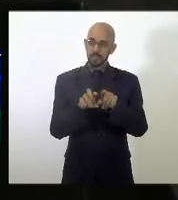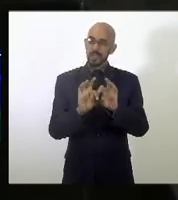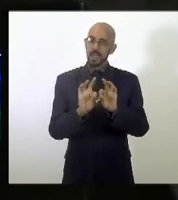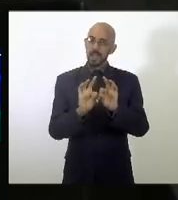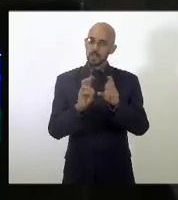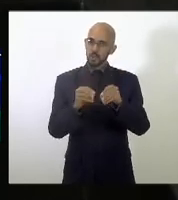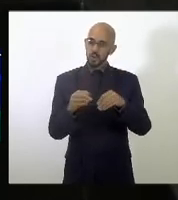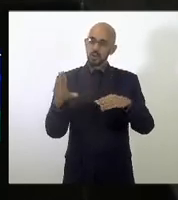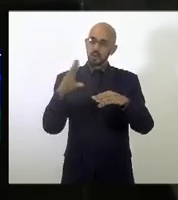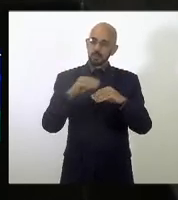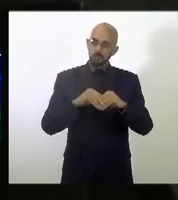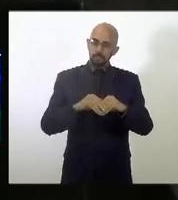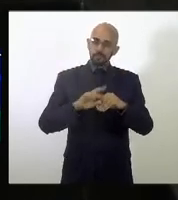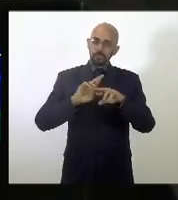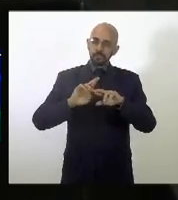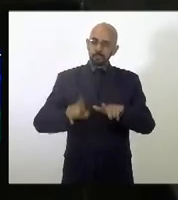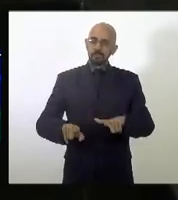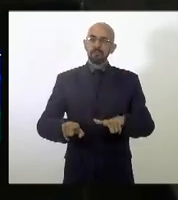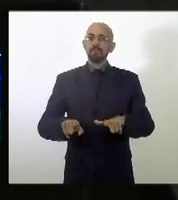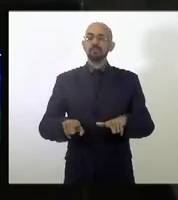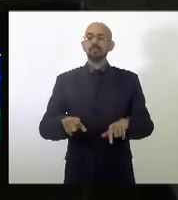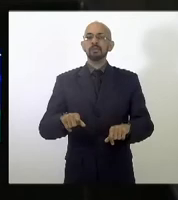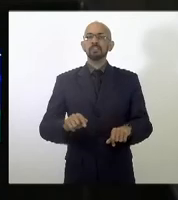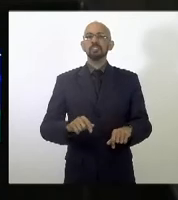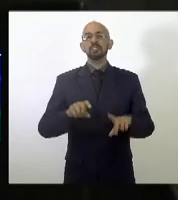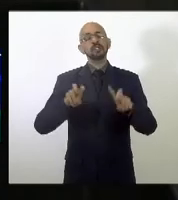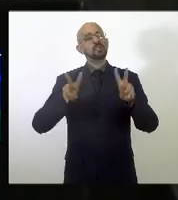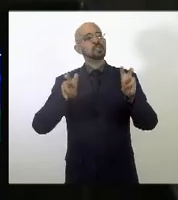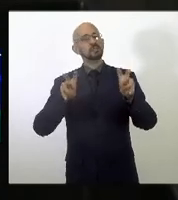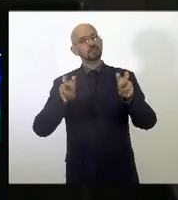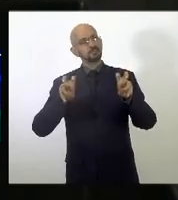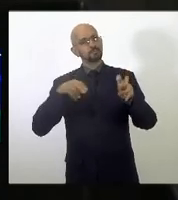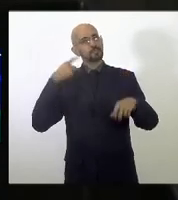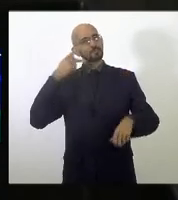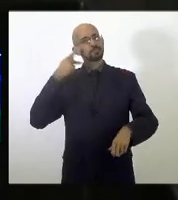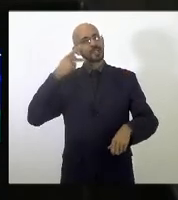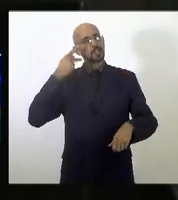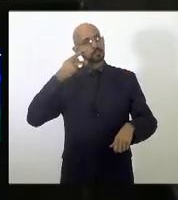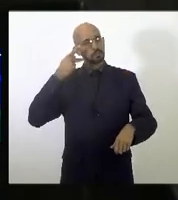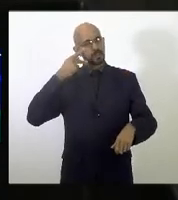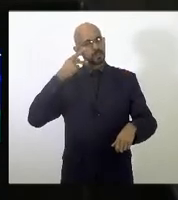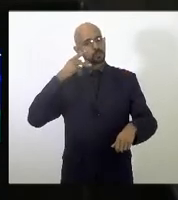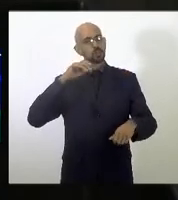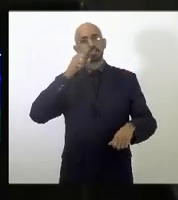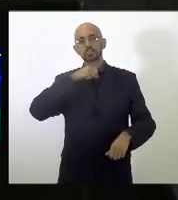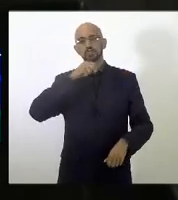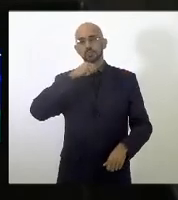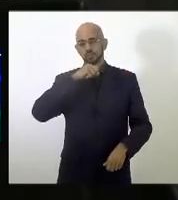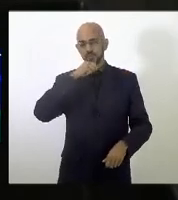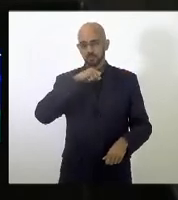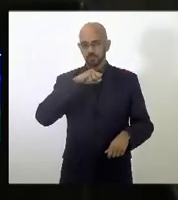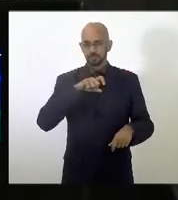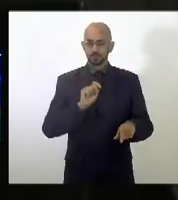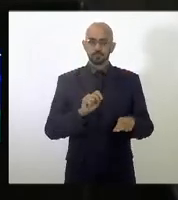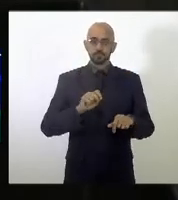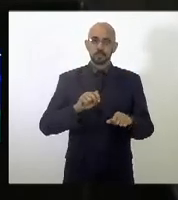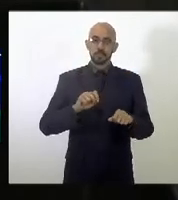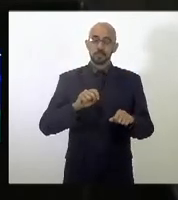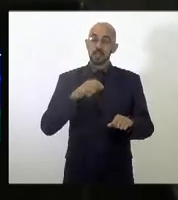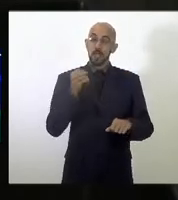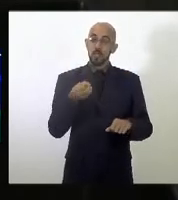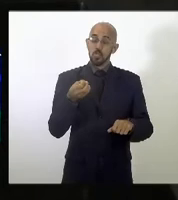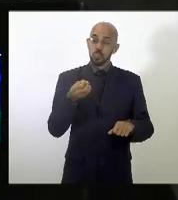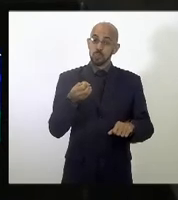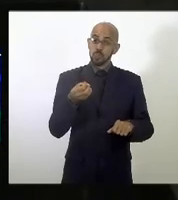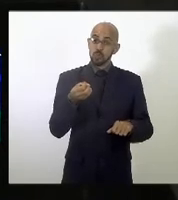incrementos diferenciados em relação ao parlamento anterior. Que a nossa produção